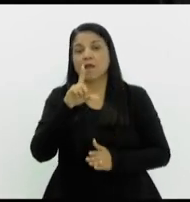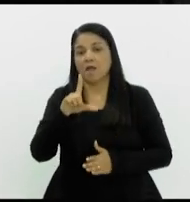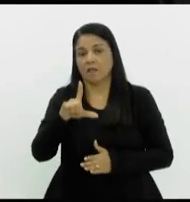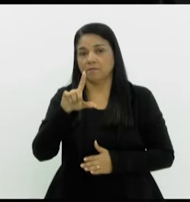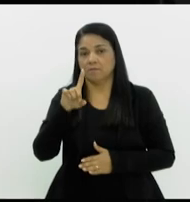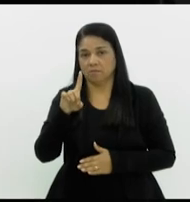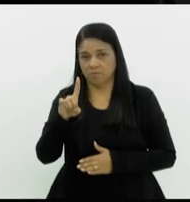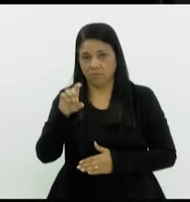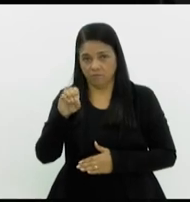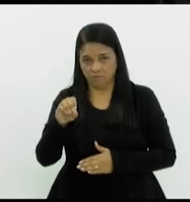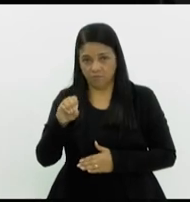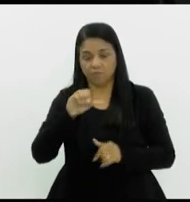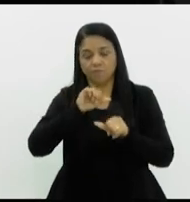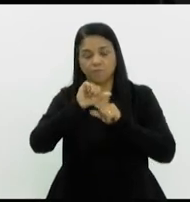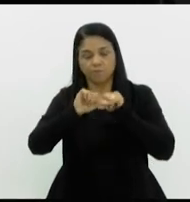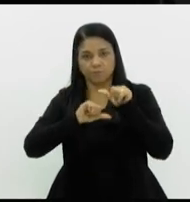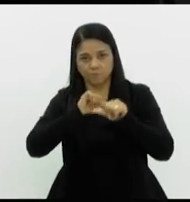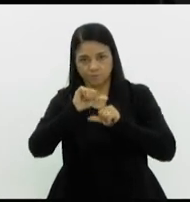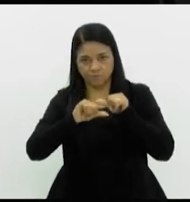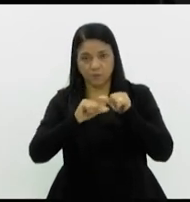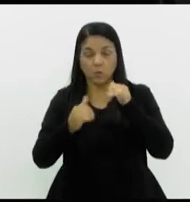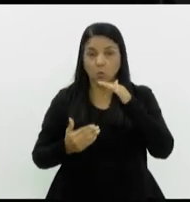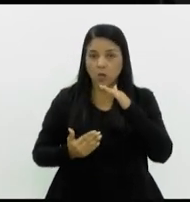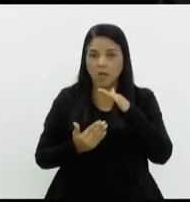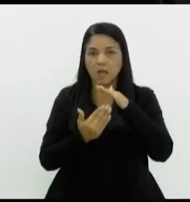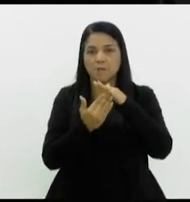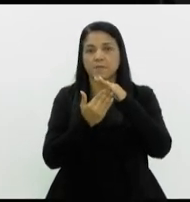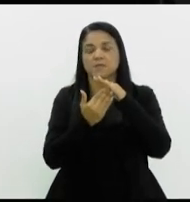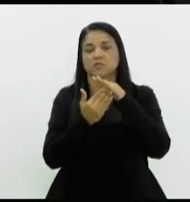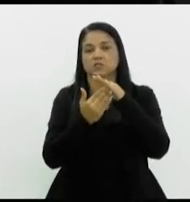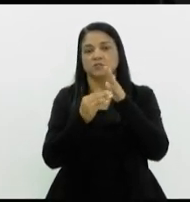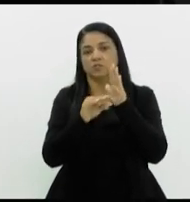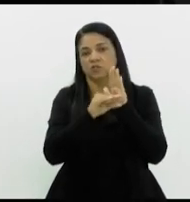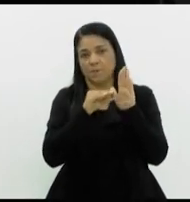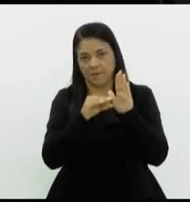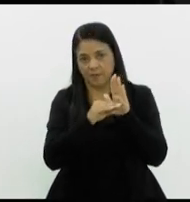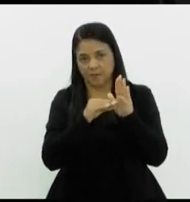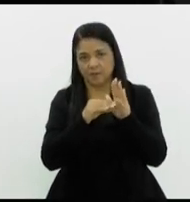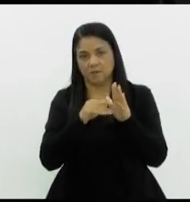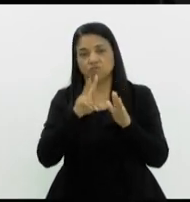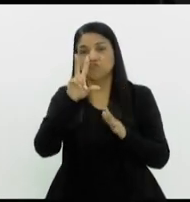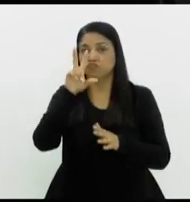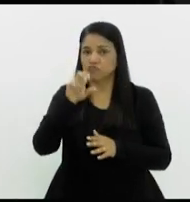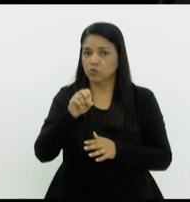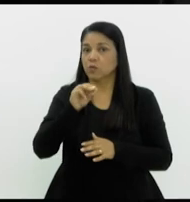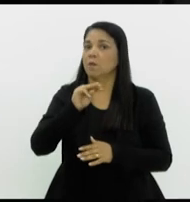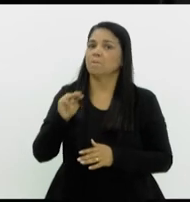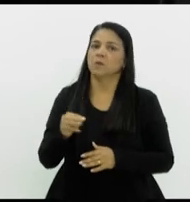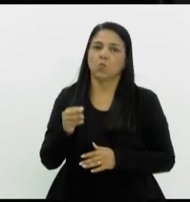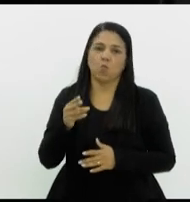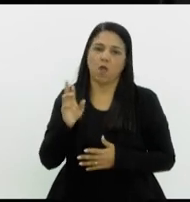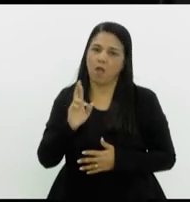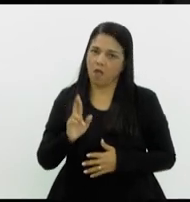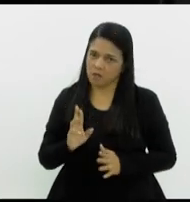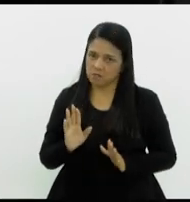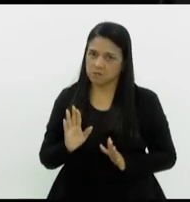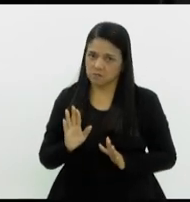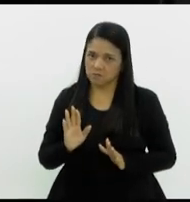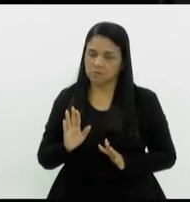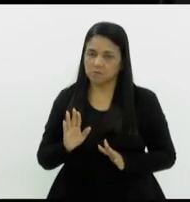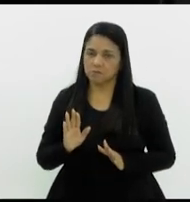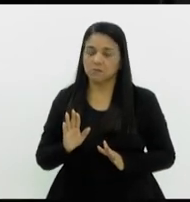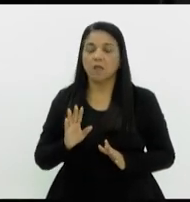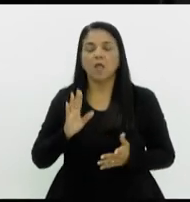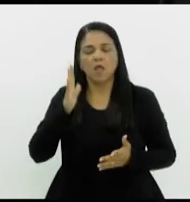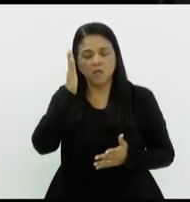seja alterada e o limite mínimo de emenda fique nos R$50 mil. Eu entendo que essa é uma decisão política